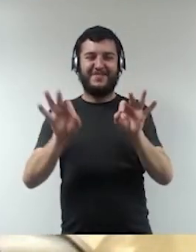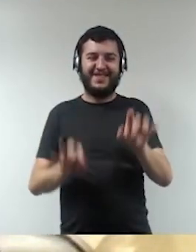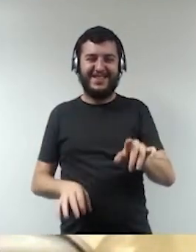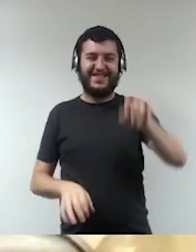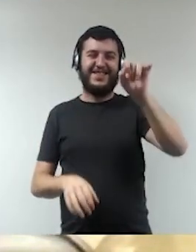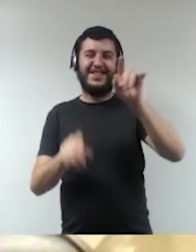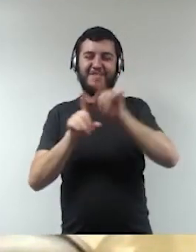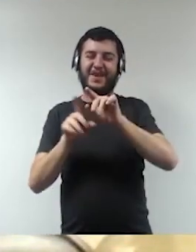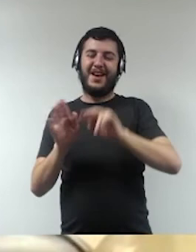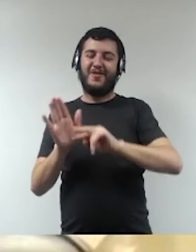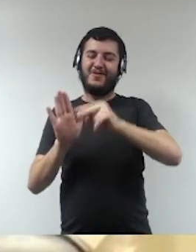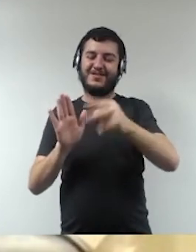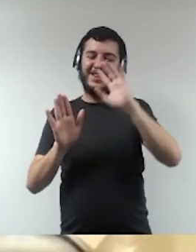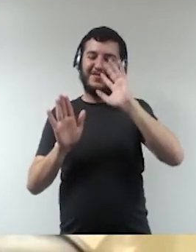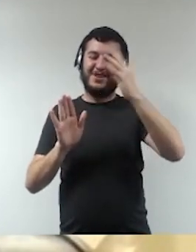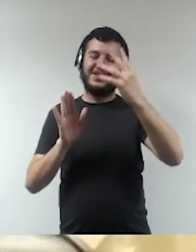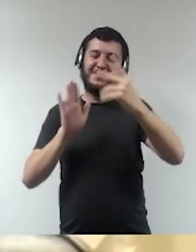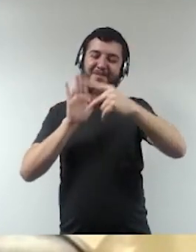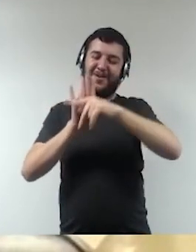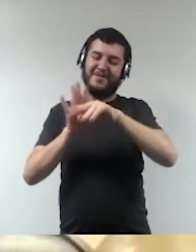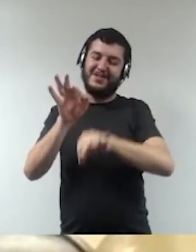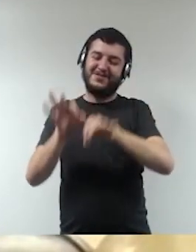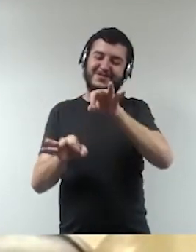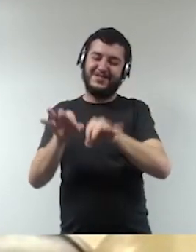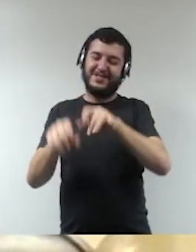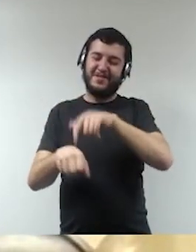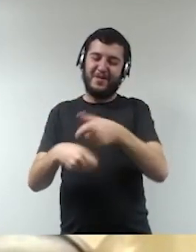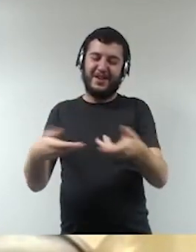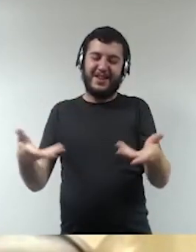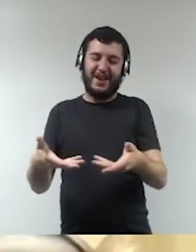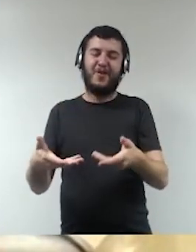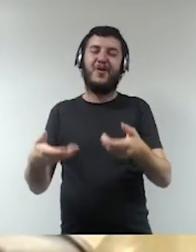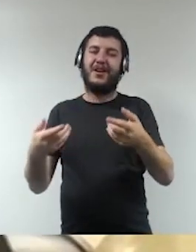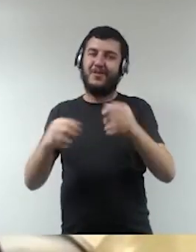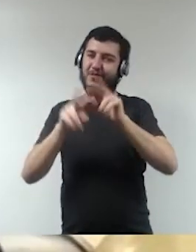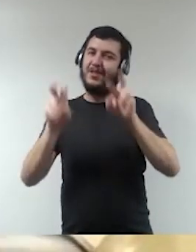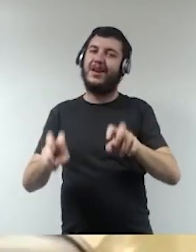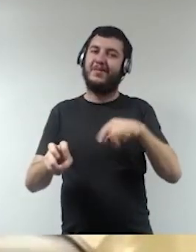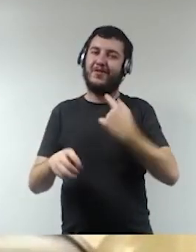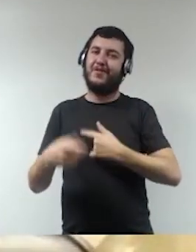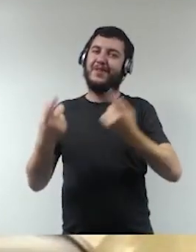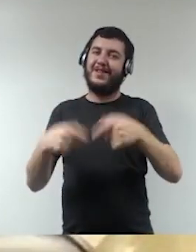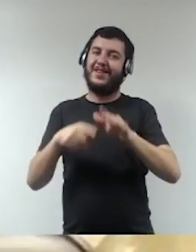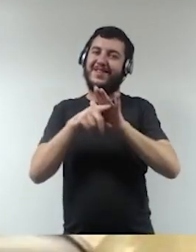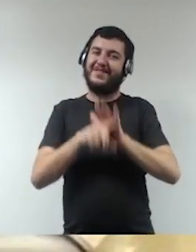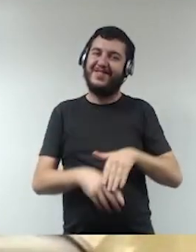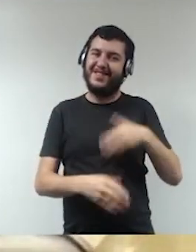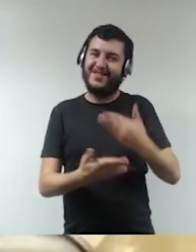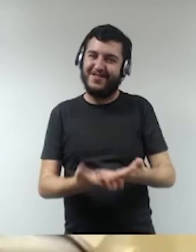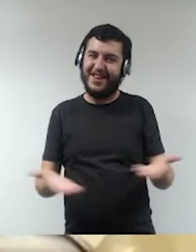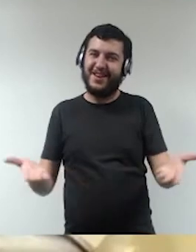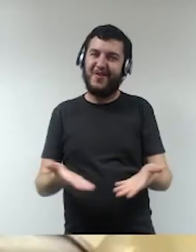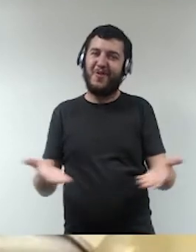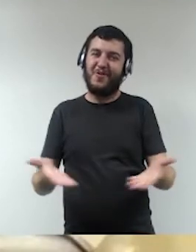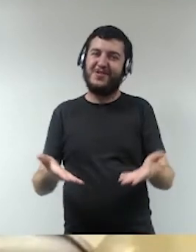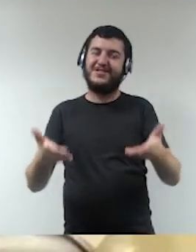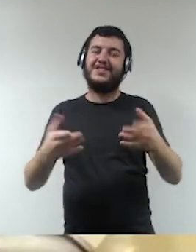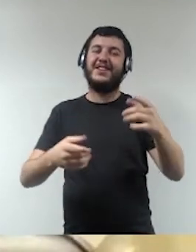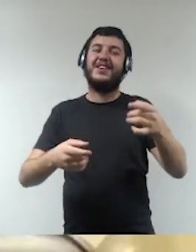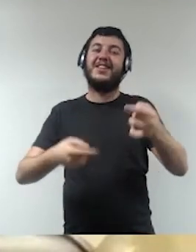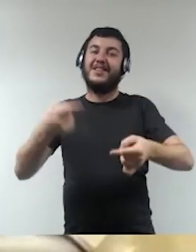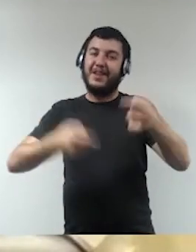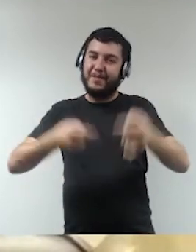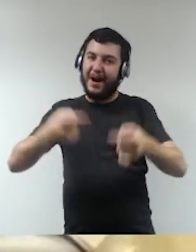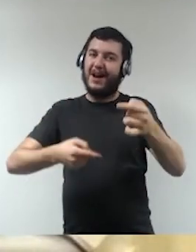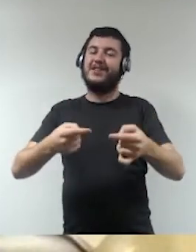consequencialismo jurídico, no momento atual, é um tema a ser estudado e debatido, como fizemos hoje nesse painel, e o que nós